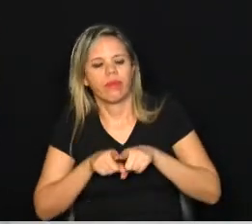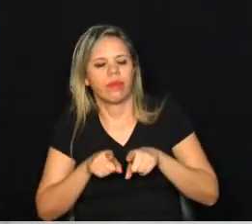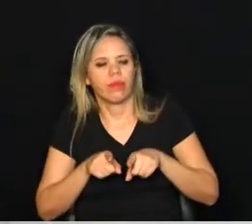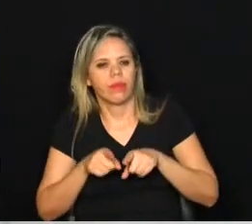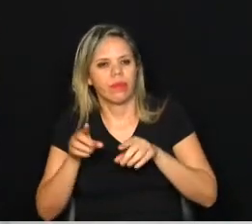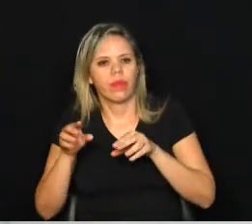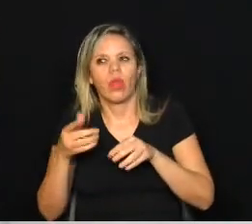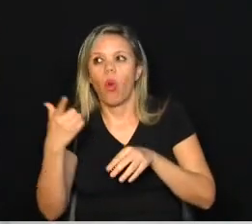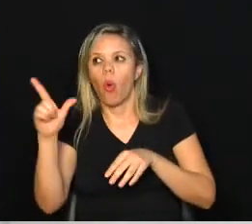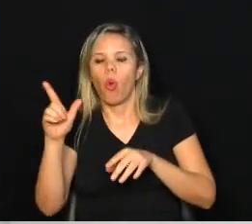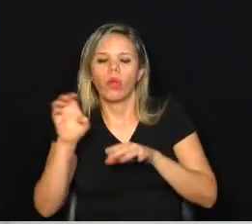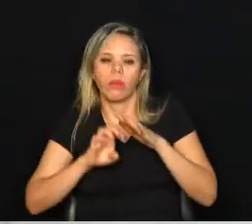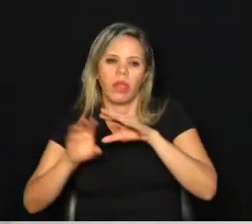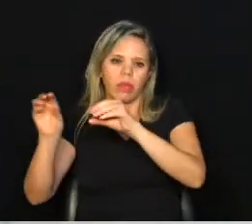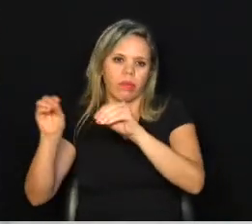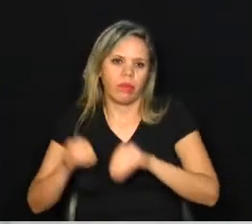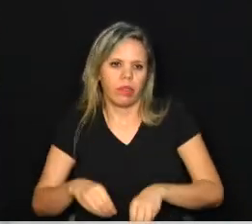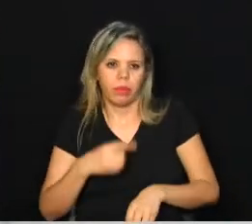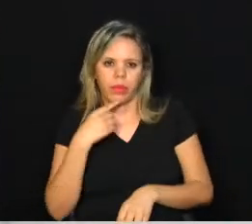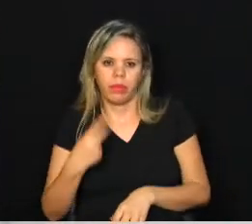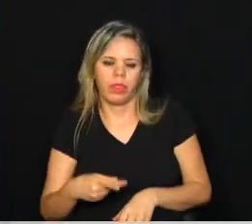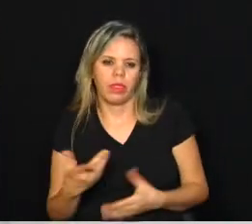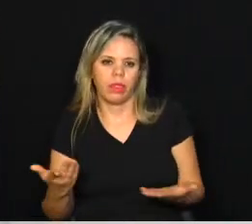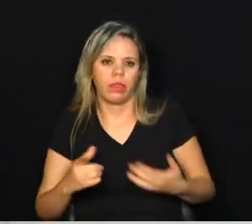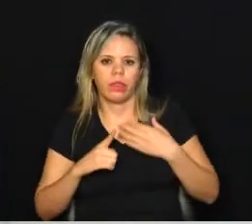trazer empresas. Hoje a gente tem aqui